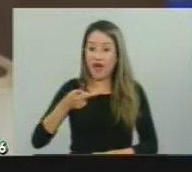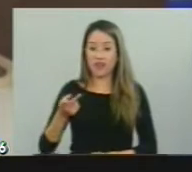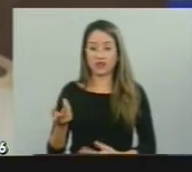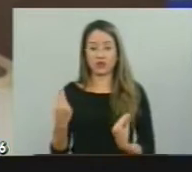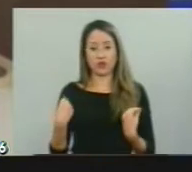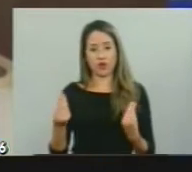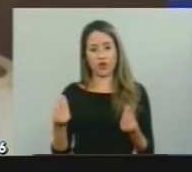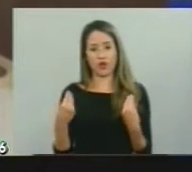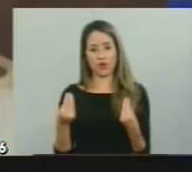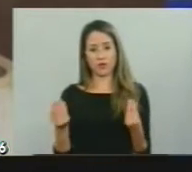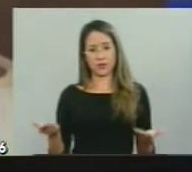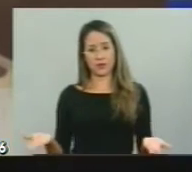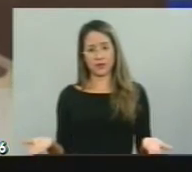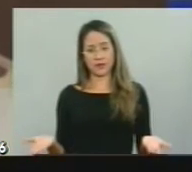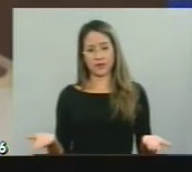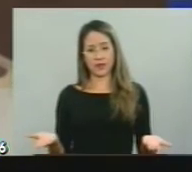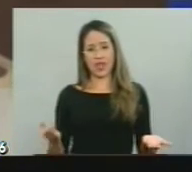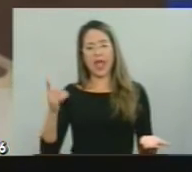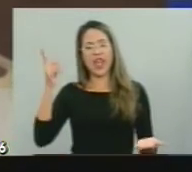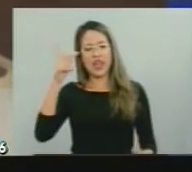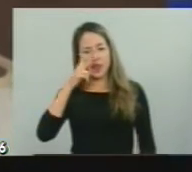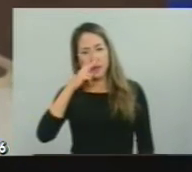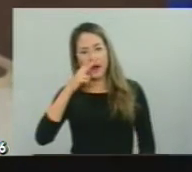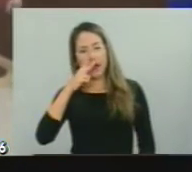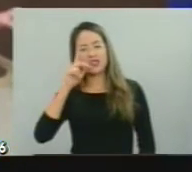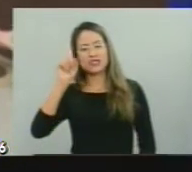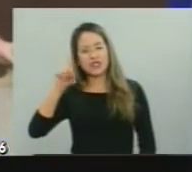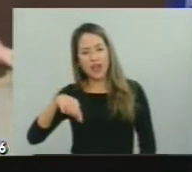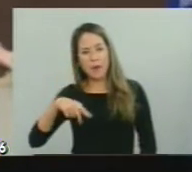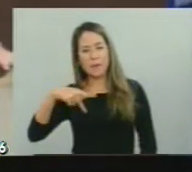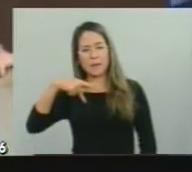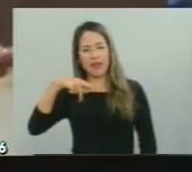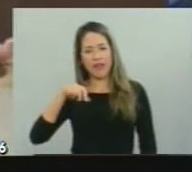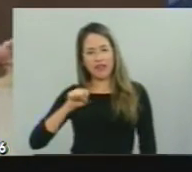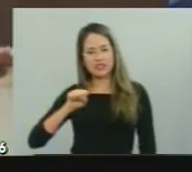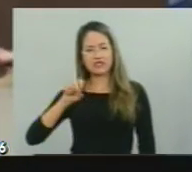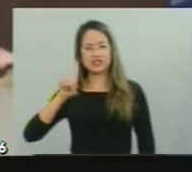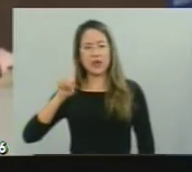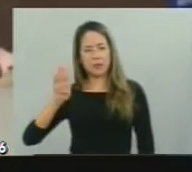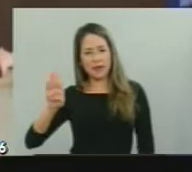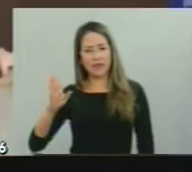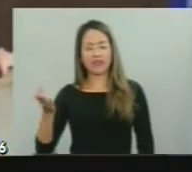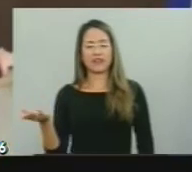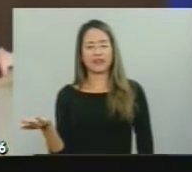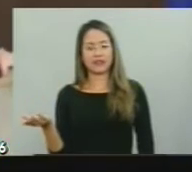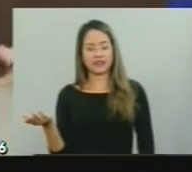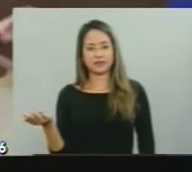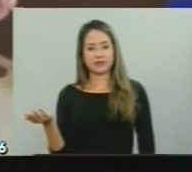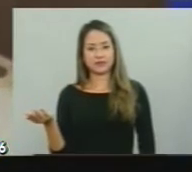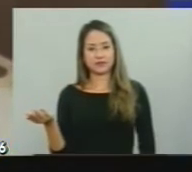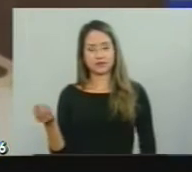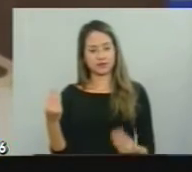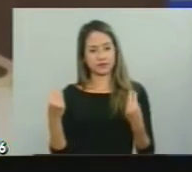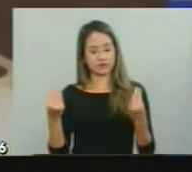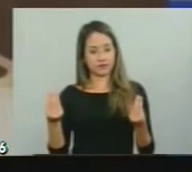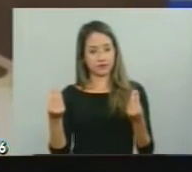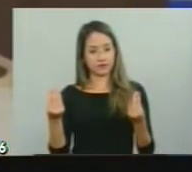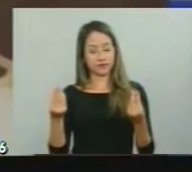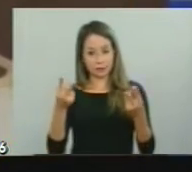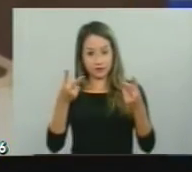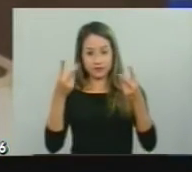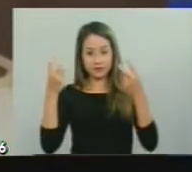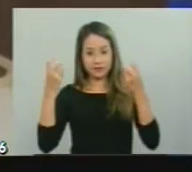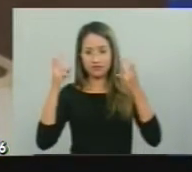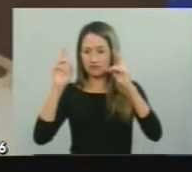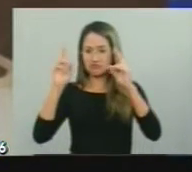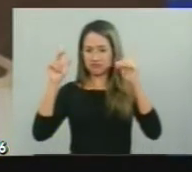que um governador de origem do Partido dos Trabalhadores. Portanto, vejam a